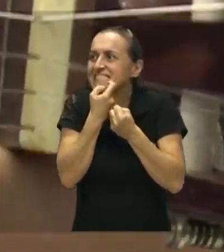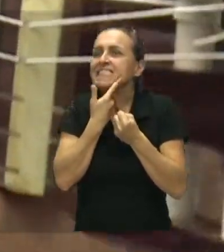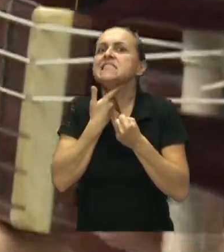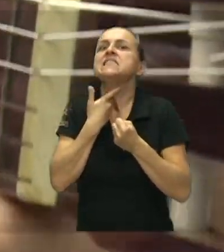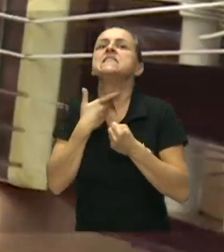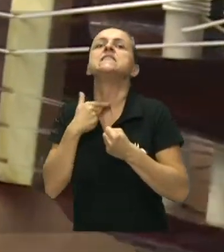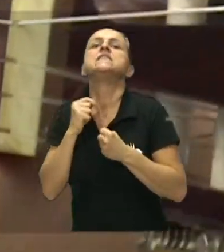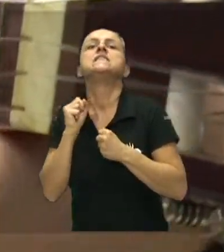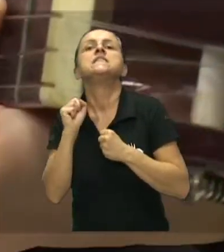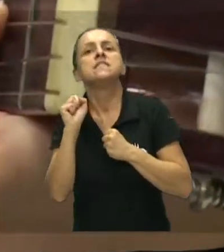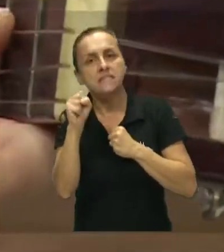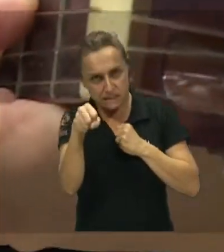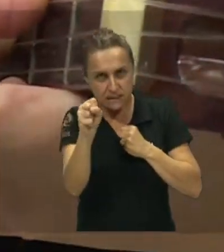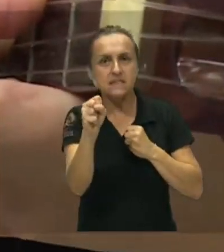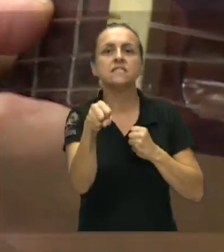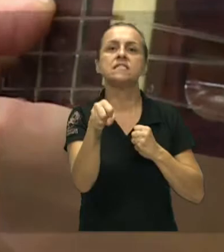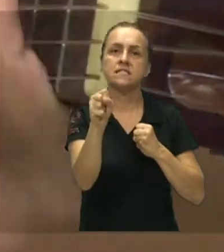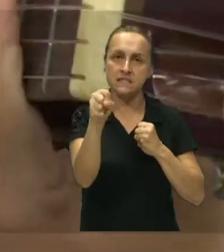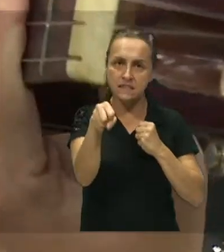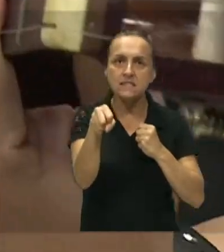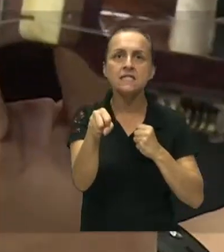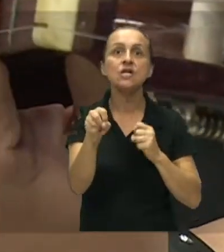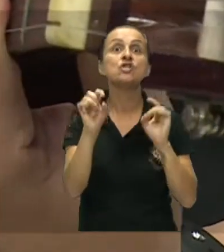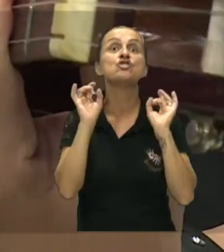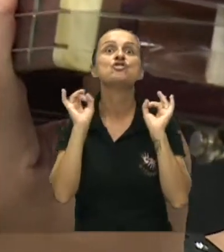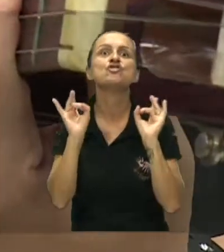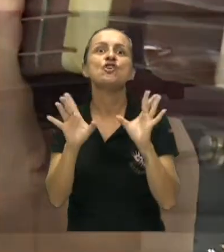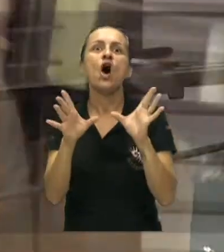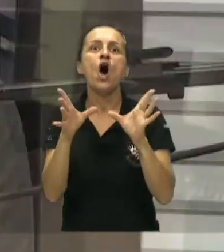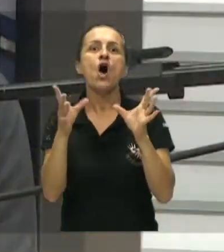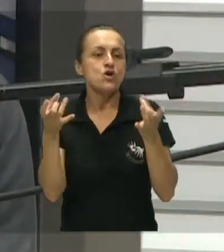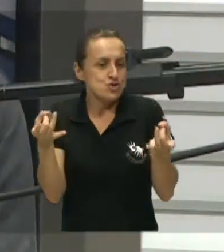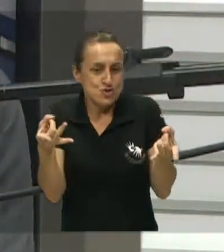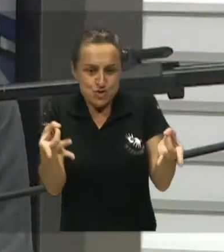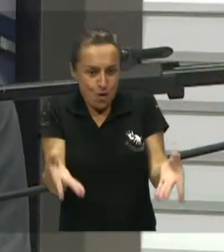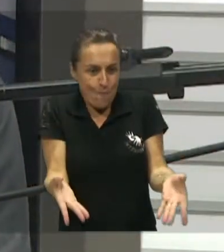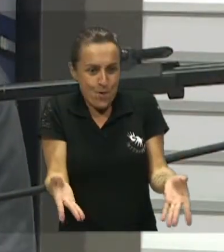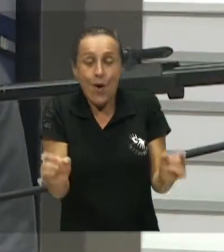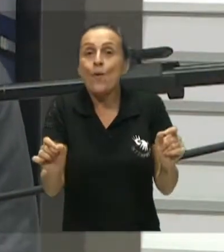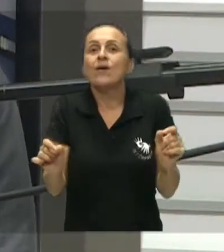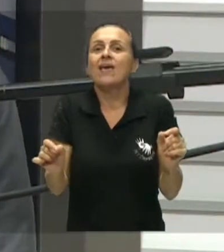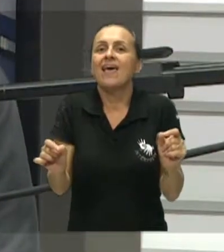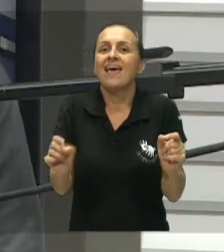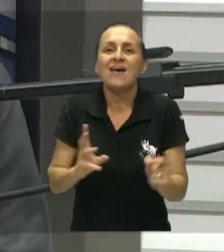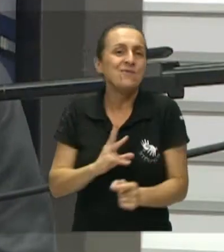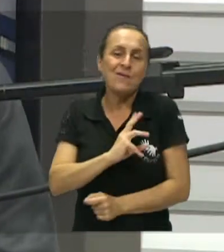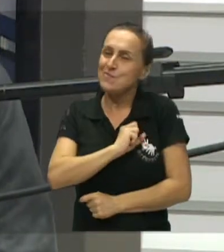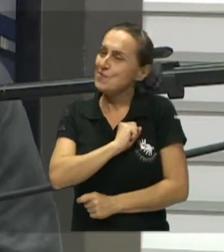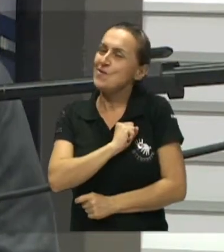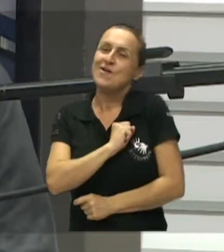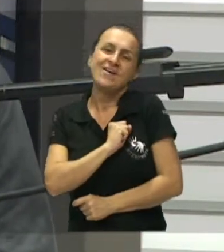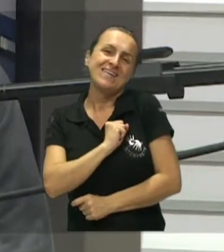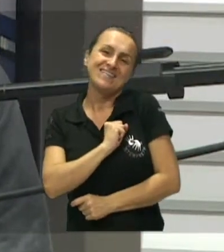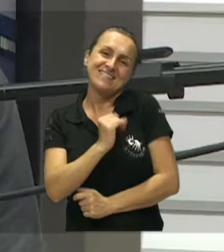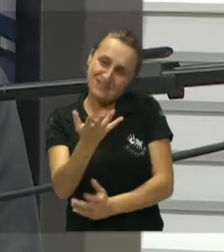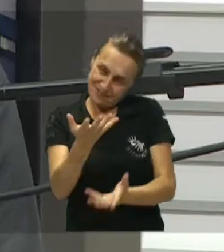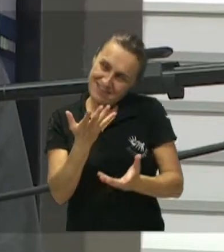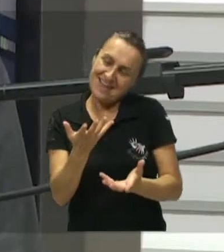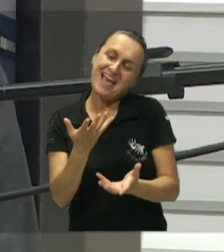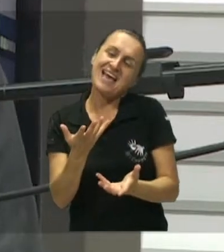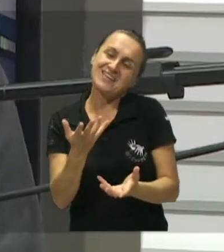que passou só restou enfim o amor da gente.